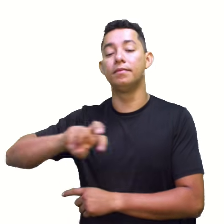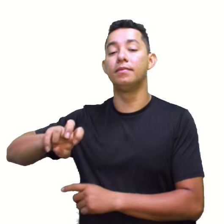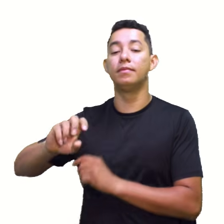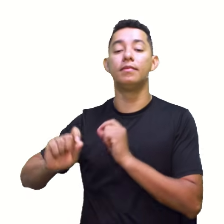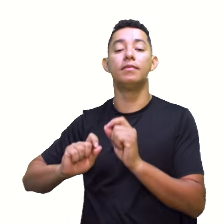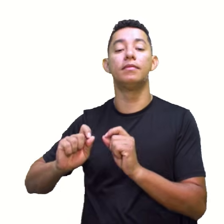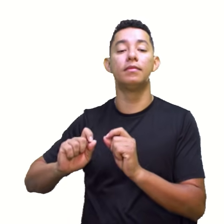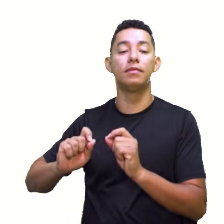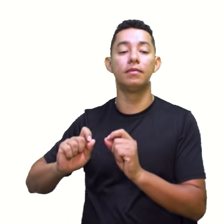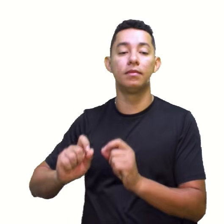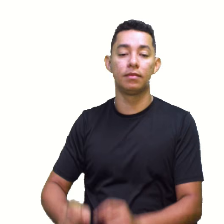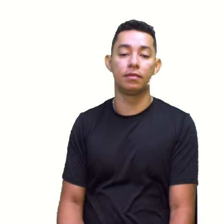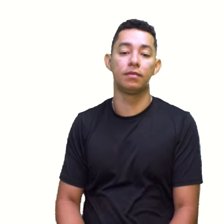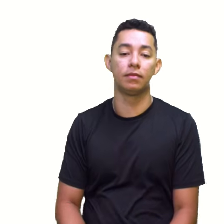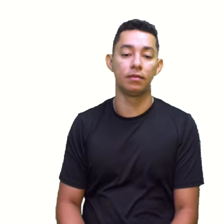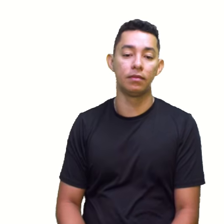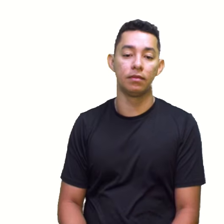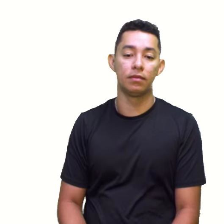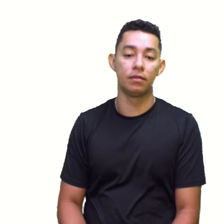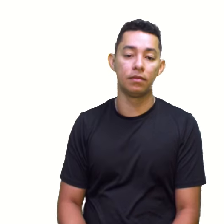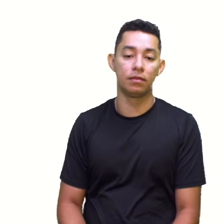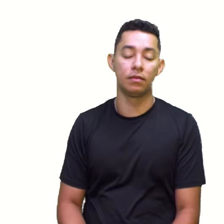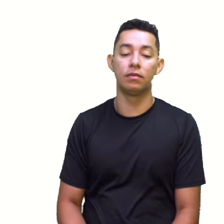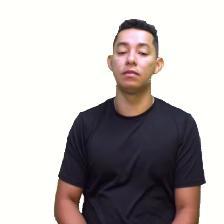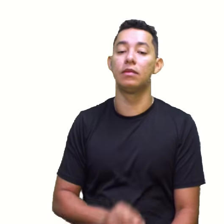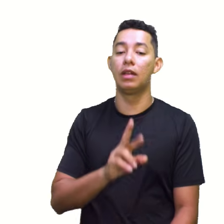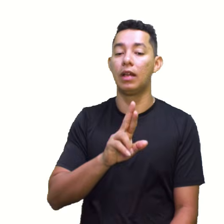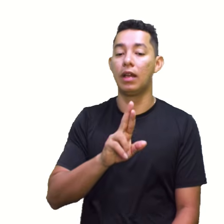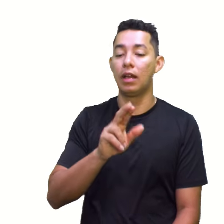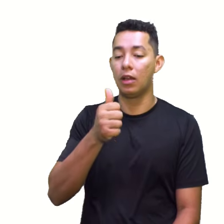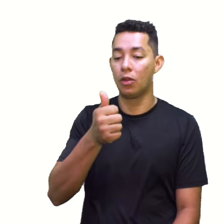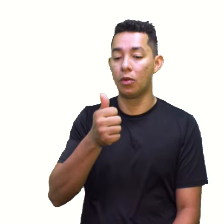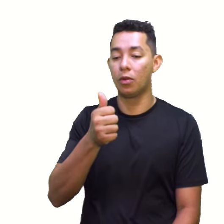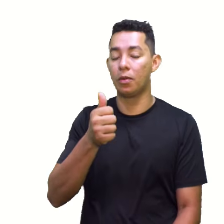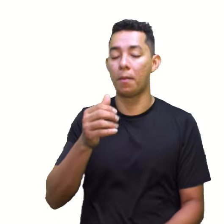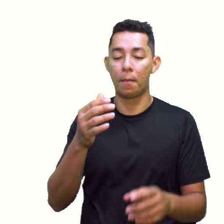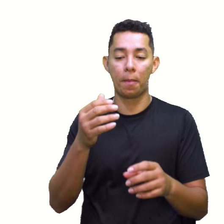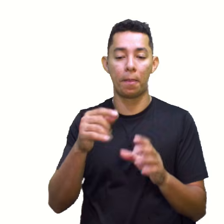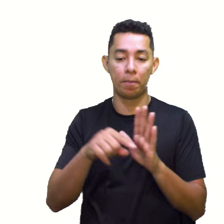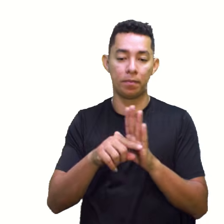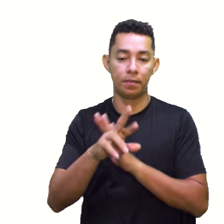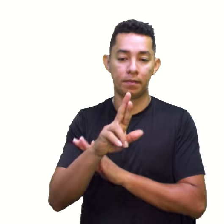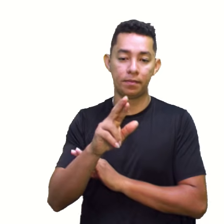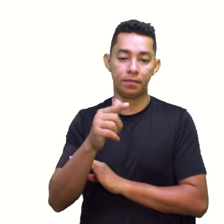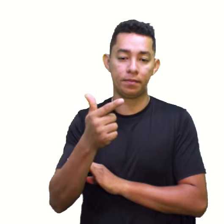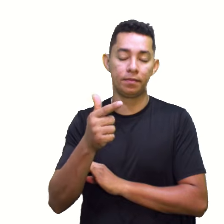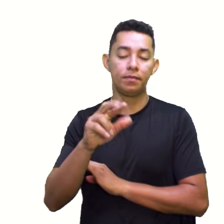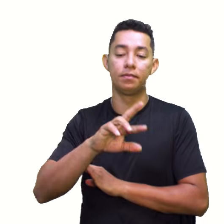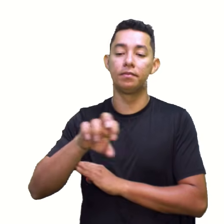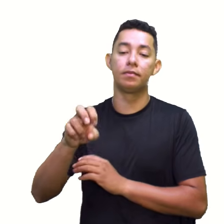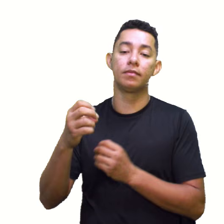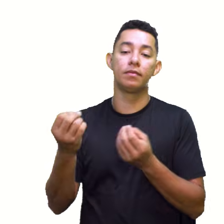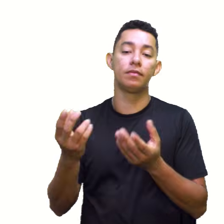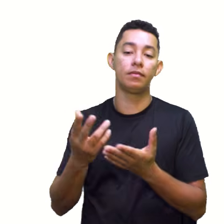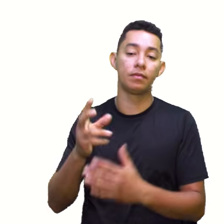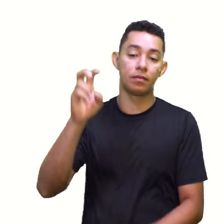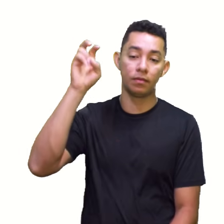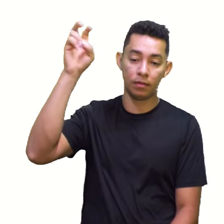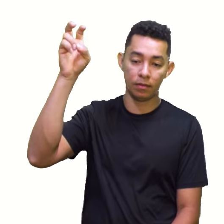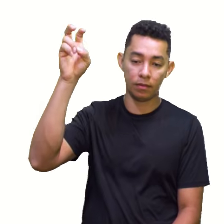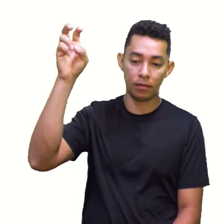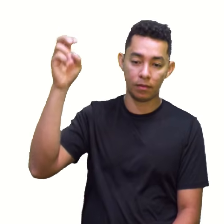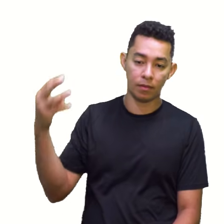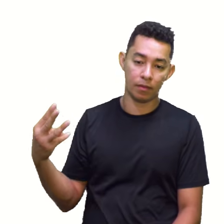quanto? R1 menos R2 deu quanto? Aí temos lá 5 e 3.